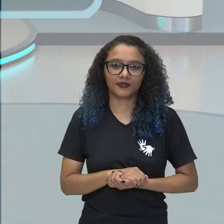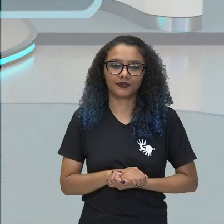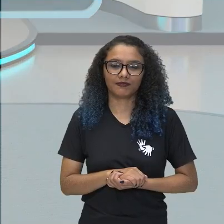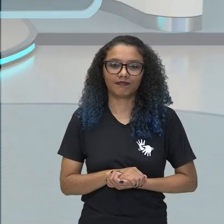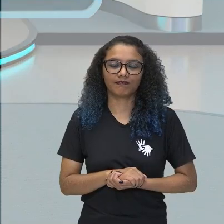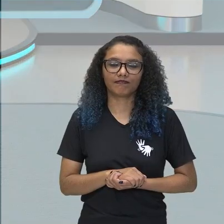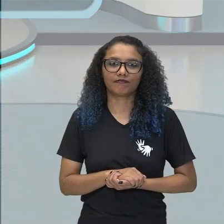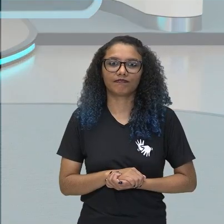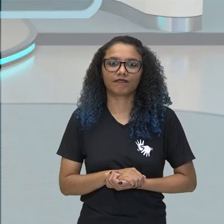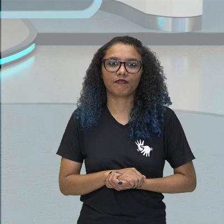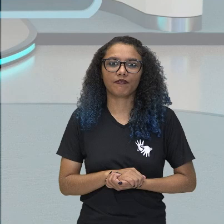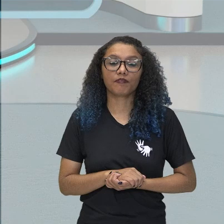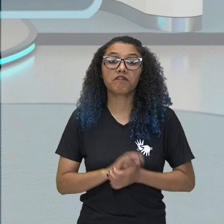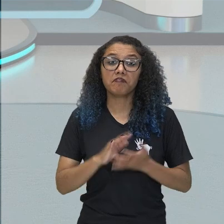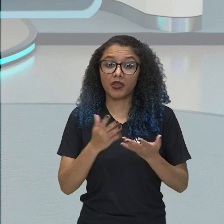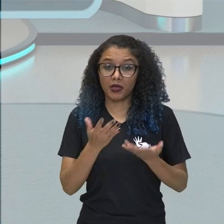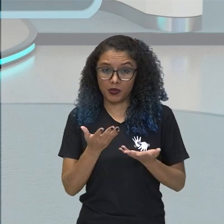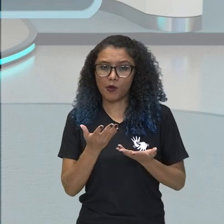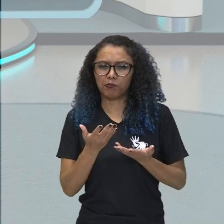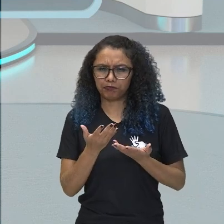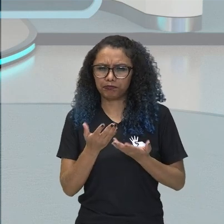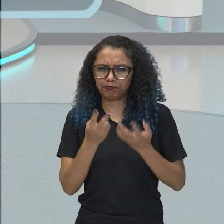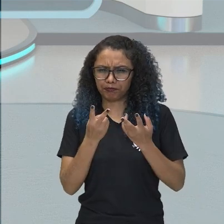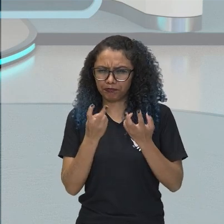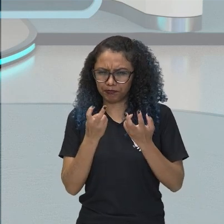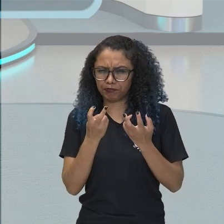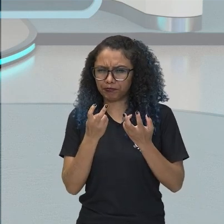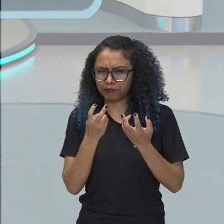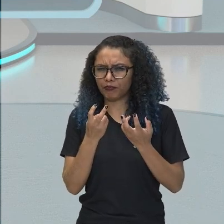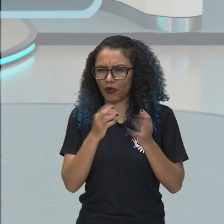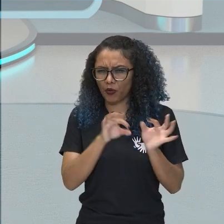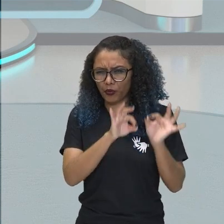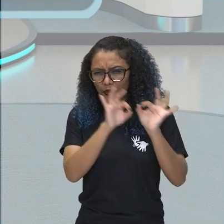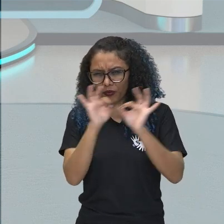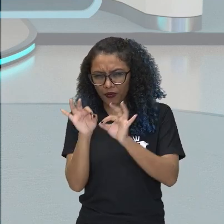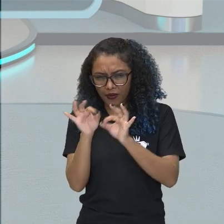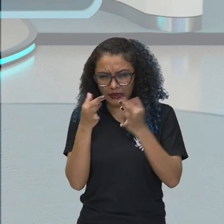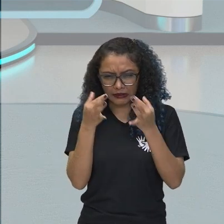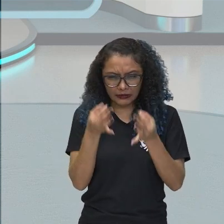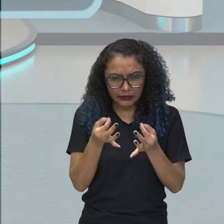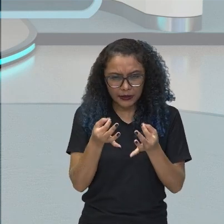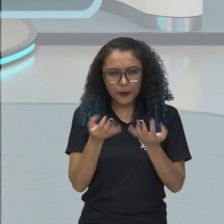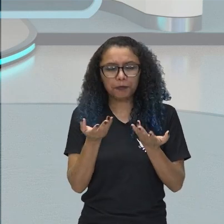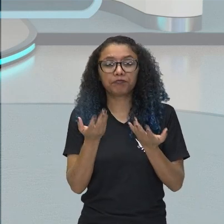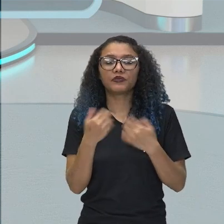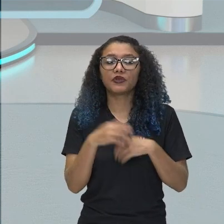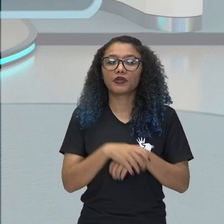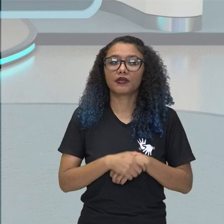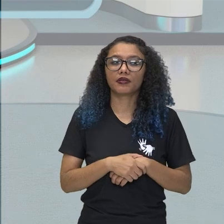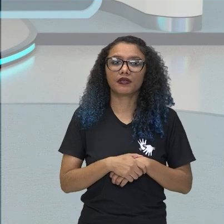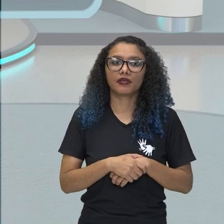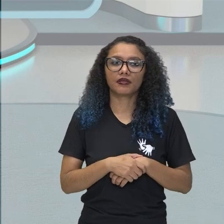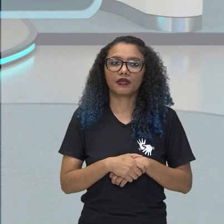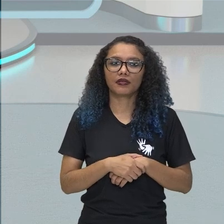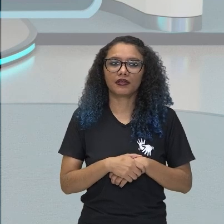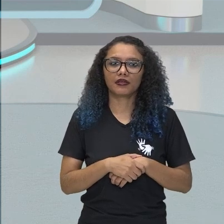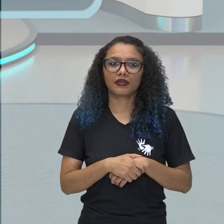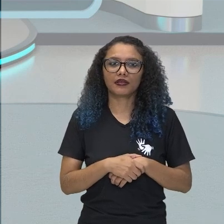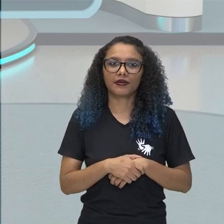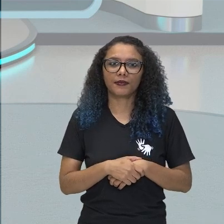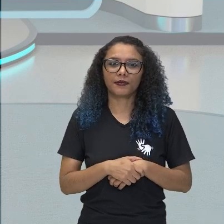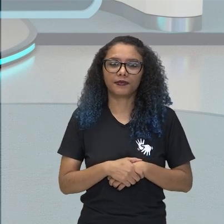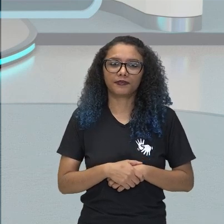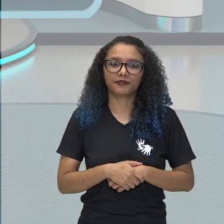E então, ouviram com atenção nosso texto? O que vocês puderam perceber, né? Quando